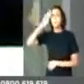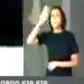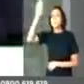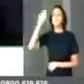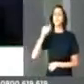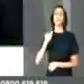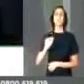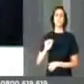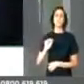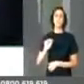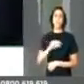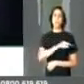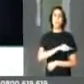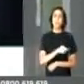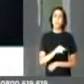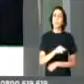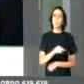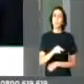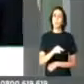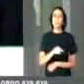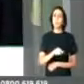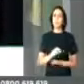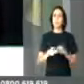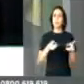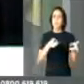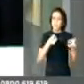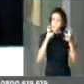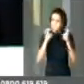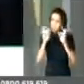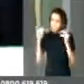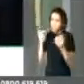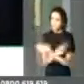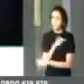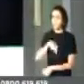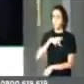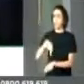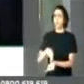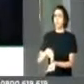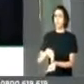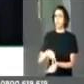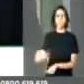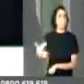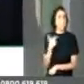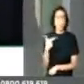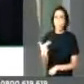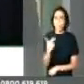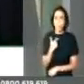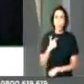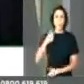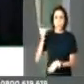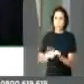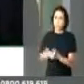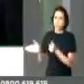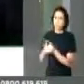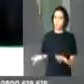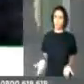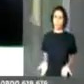por aqueles que estão se apercebendo do que está acontecendo nesse país hoje. Não cabe mais acordão nessa direção, senhor